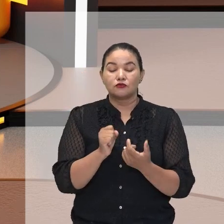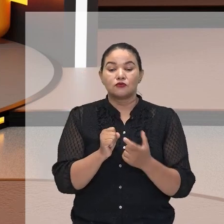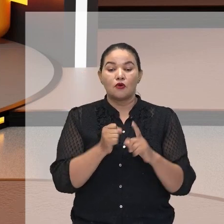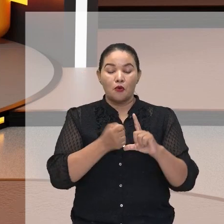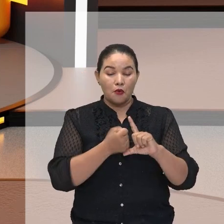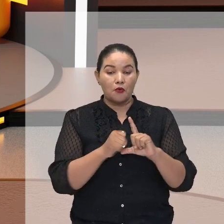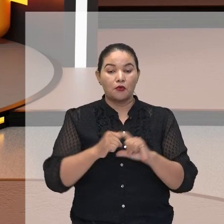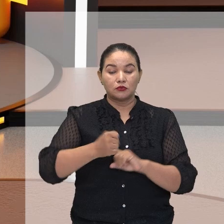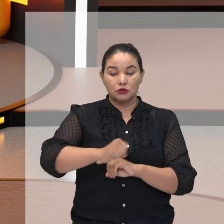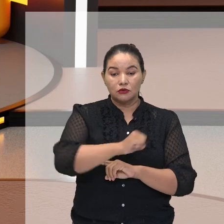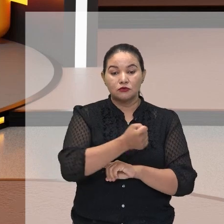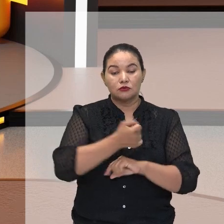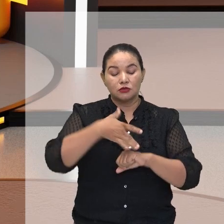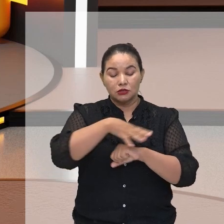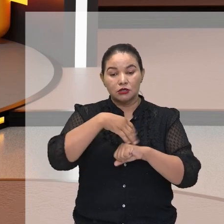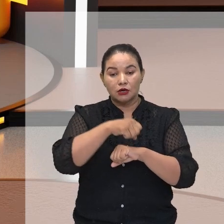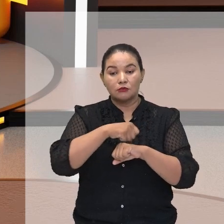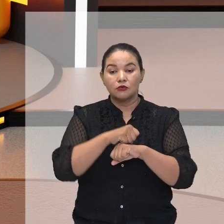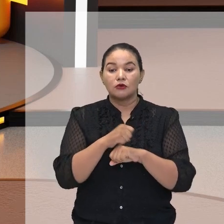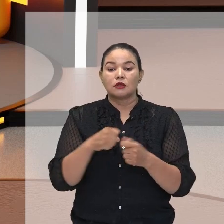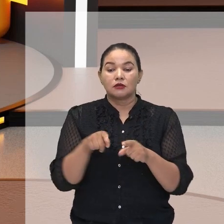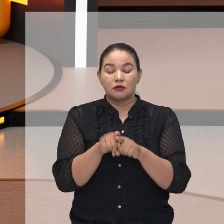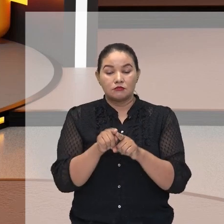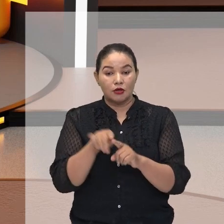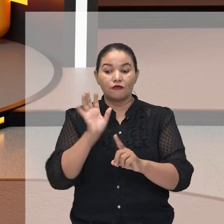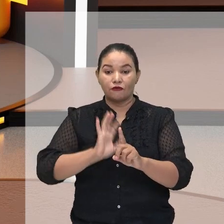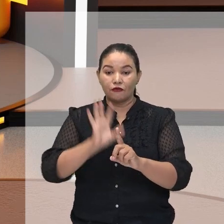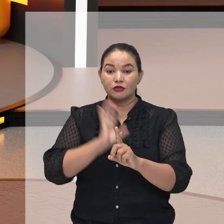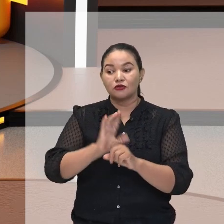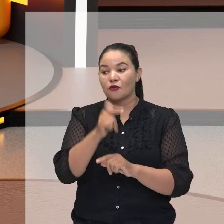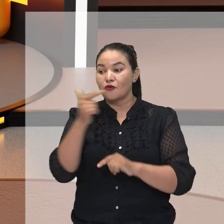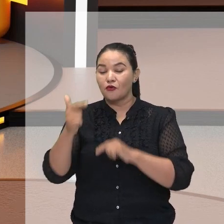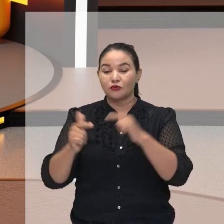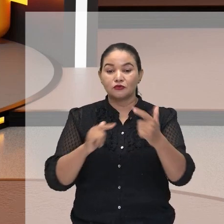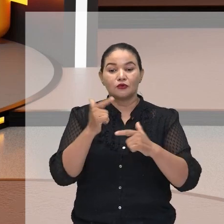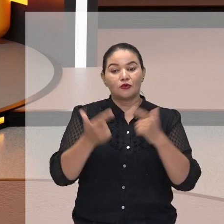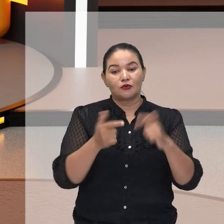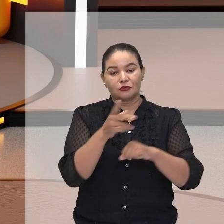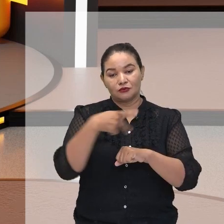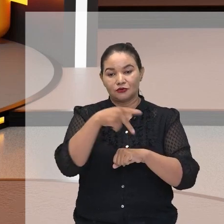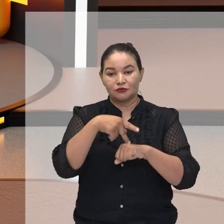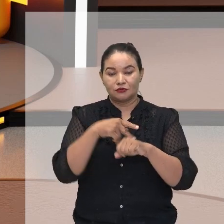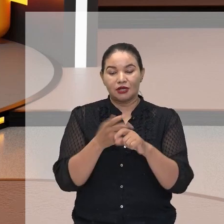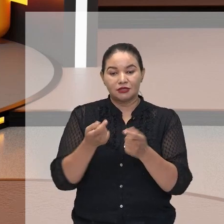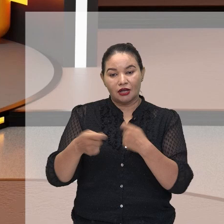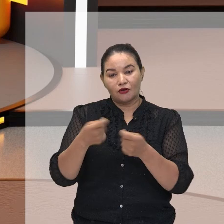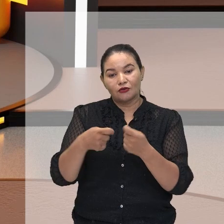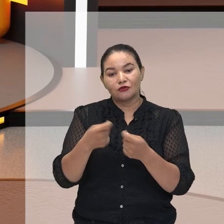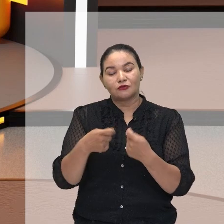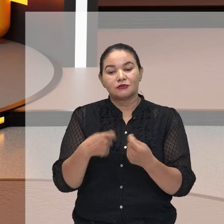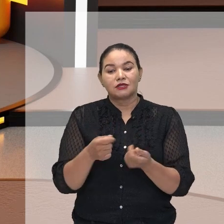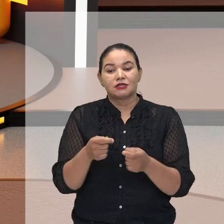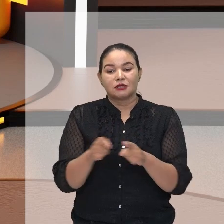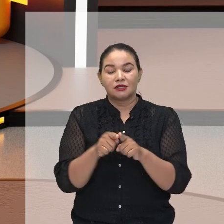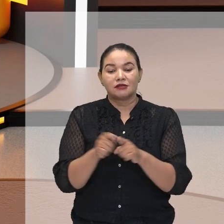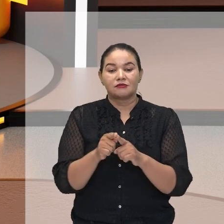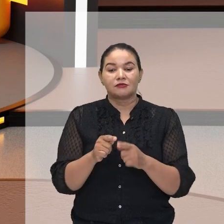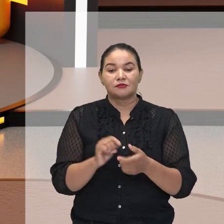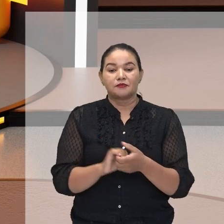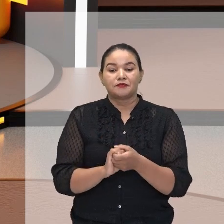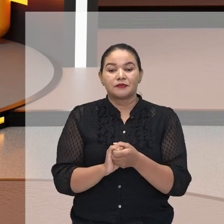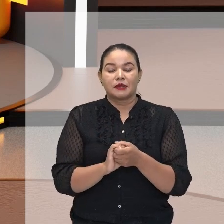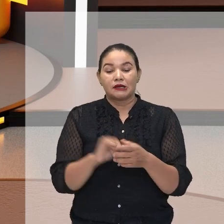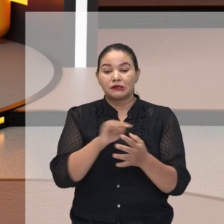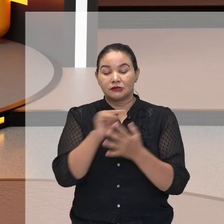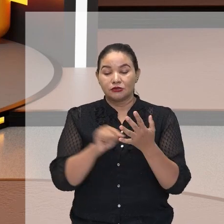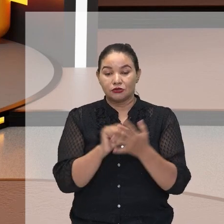Taiwan e Singapura, gente, acabou realmente influenciando outros países economicamente, no caso, esses 5 países, né? E